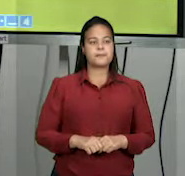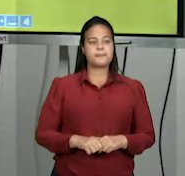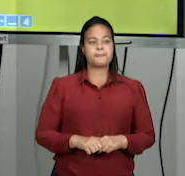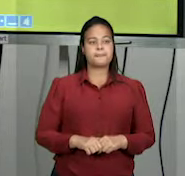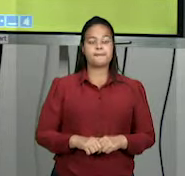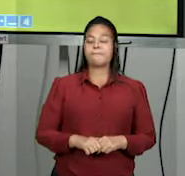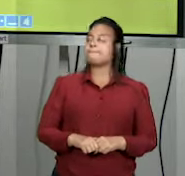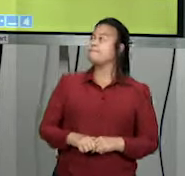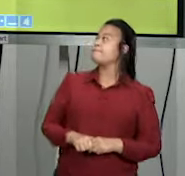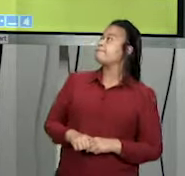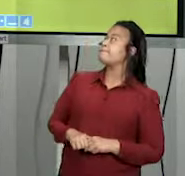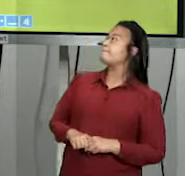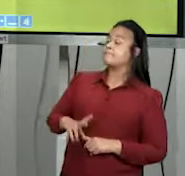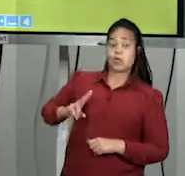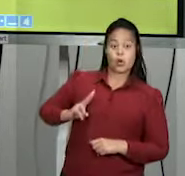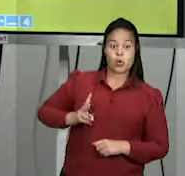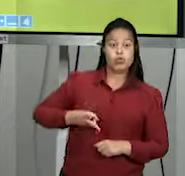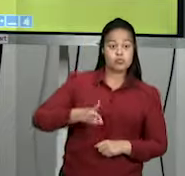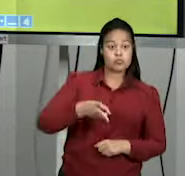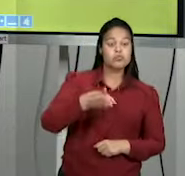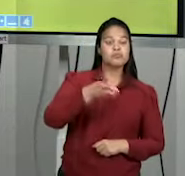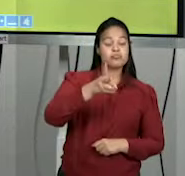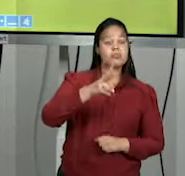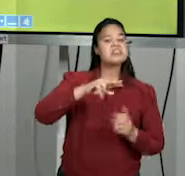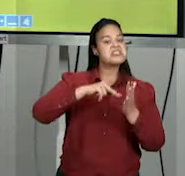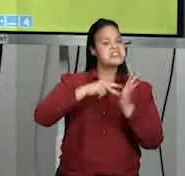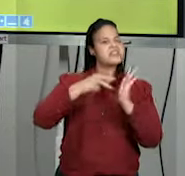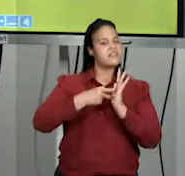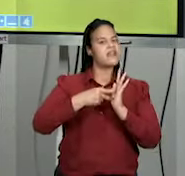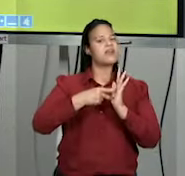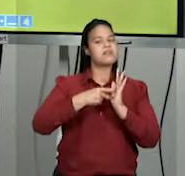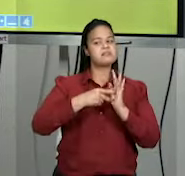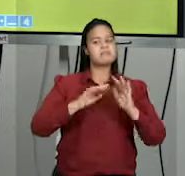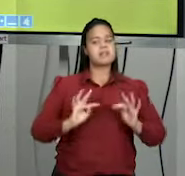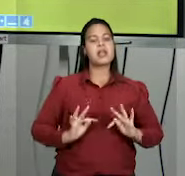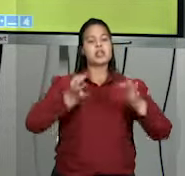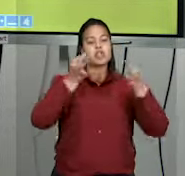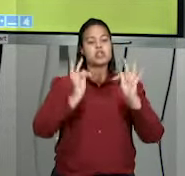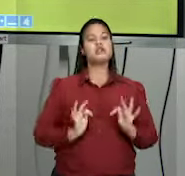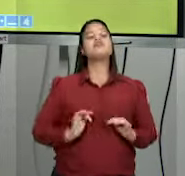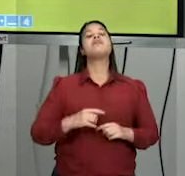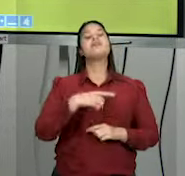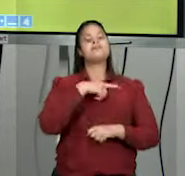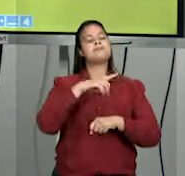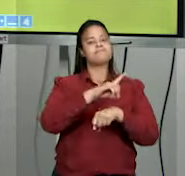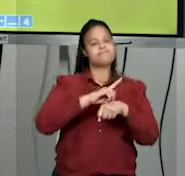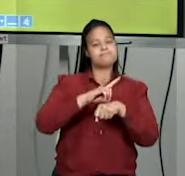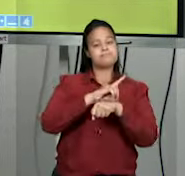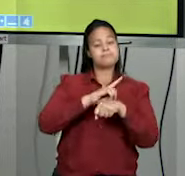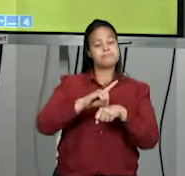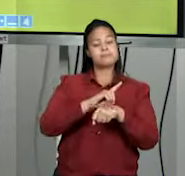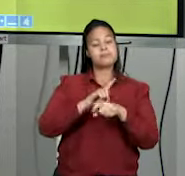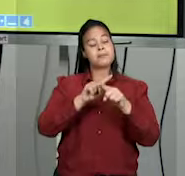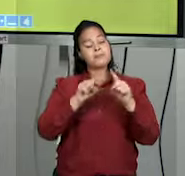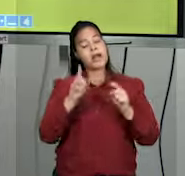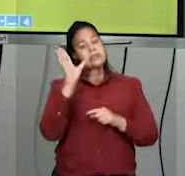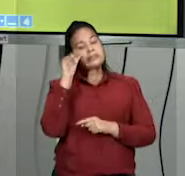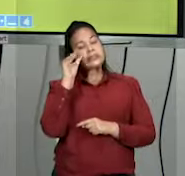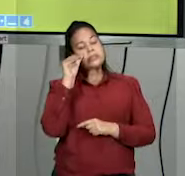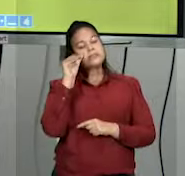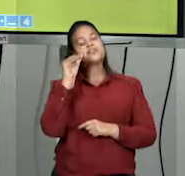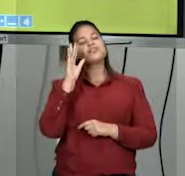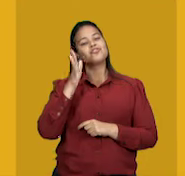Aqui a gente continua, tem mais significados para a tecnologia no dicionário, mas o que nos interessava,